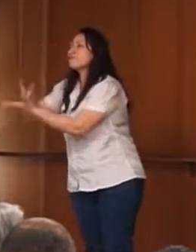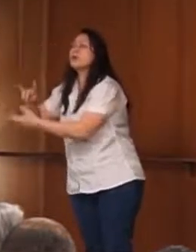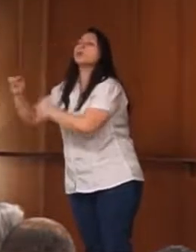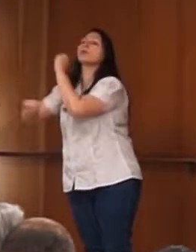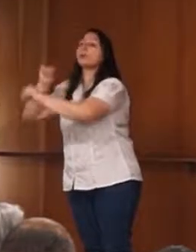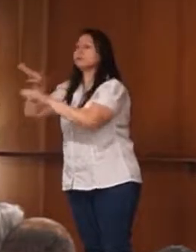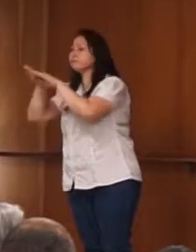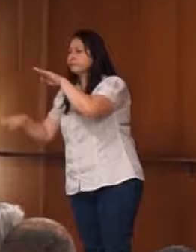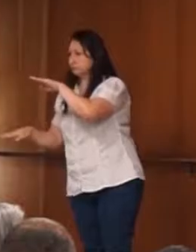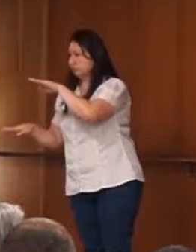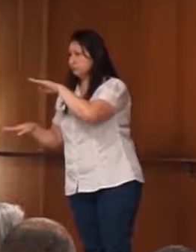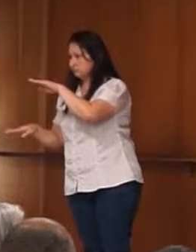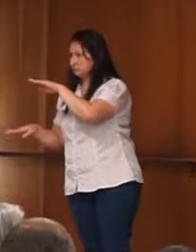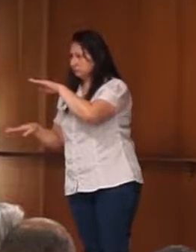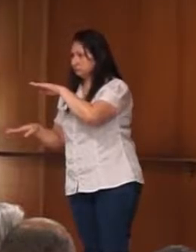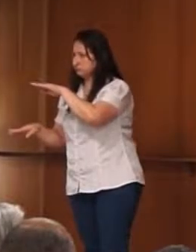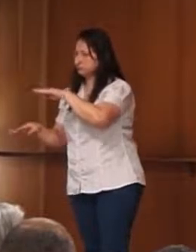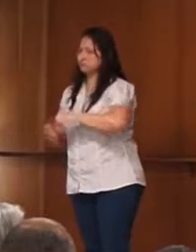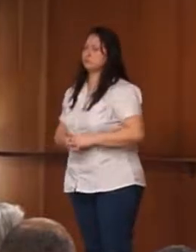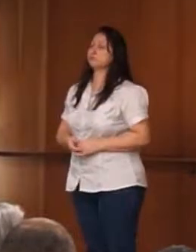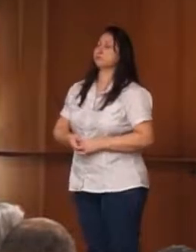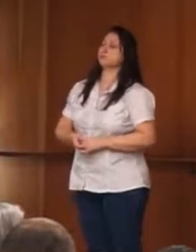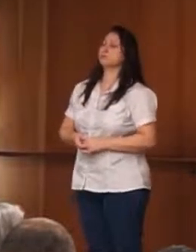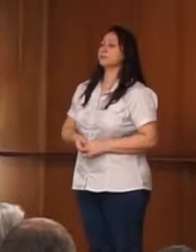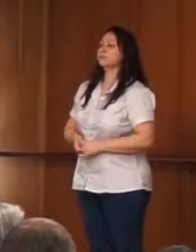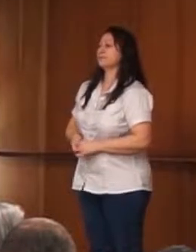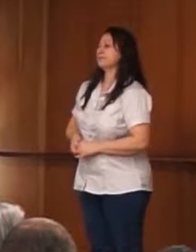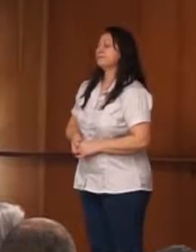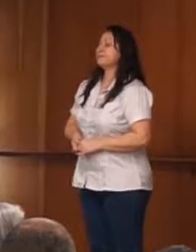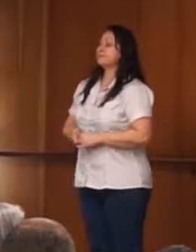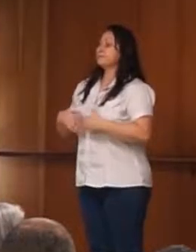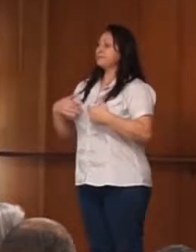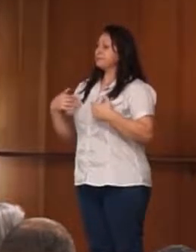se verifica outra realidade. Né?